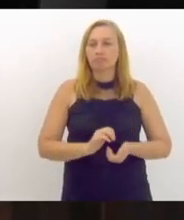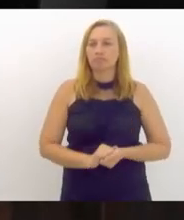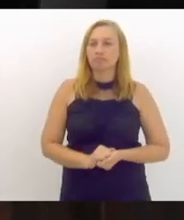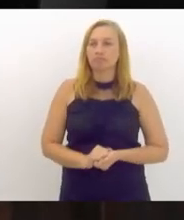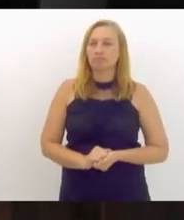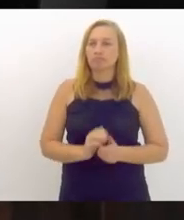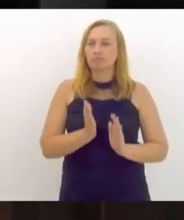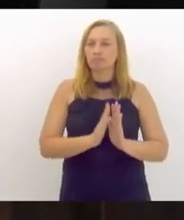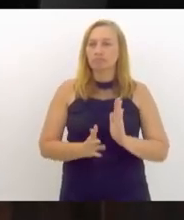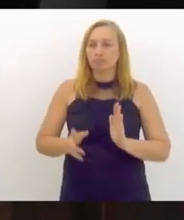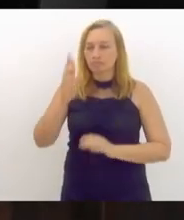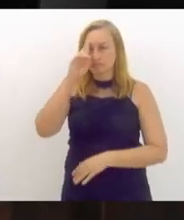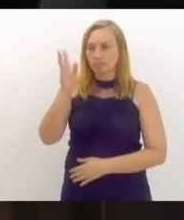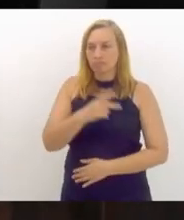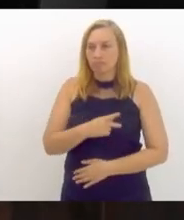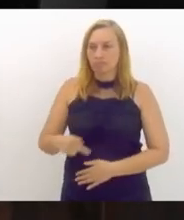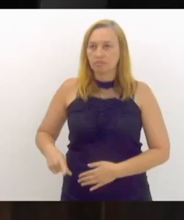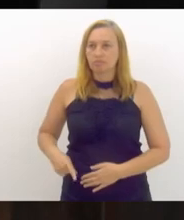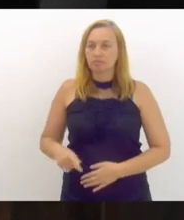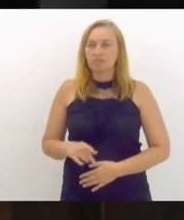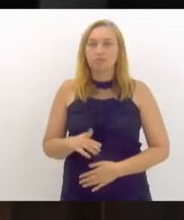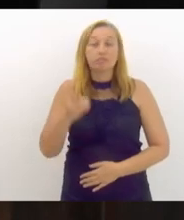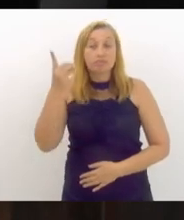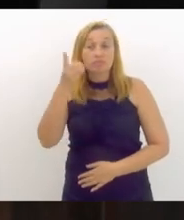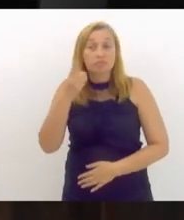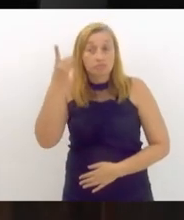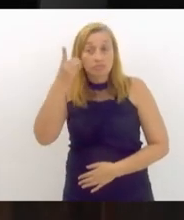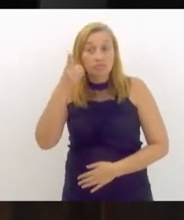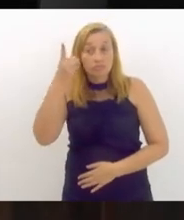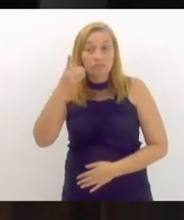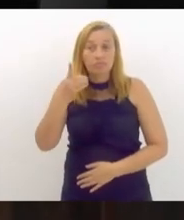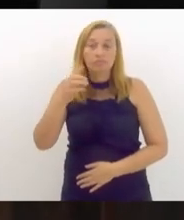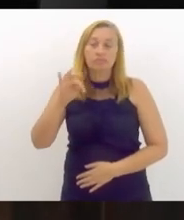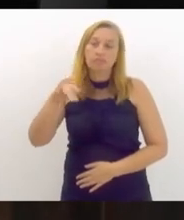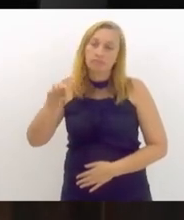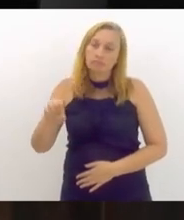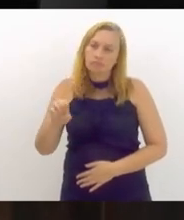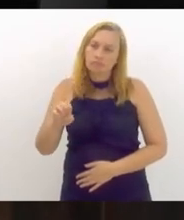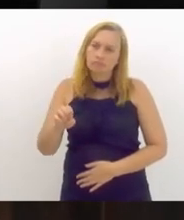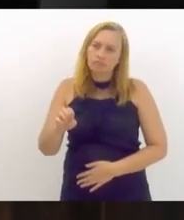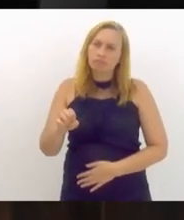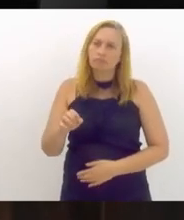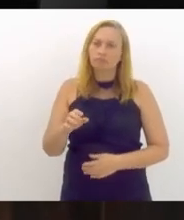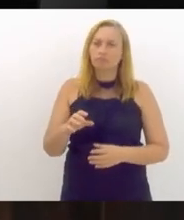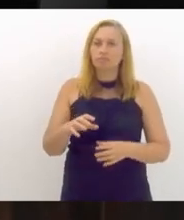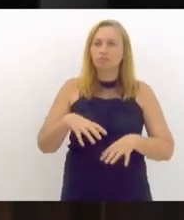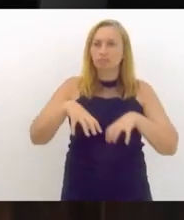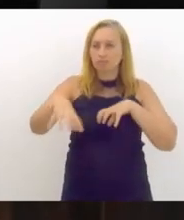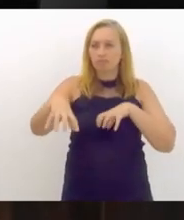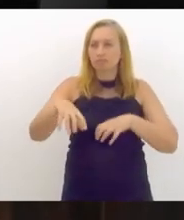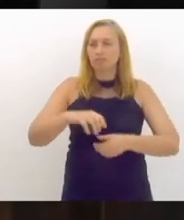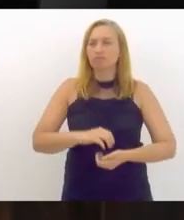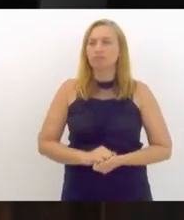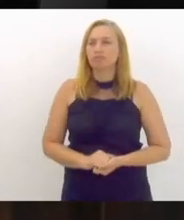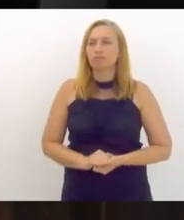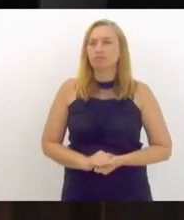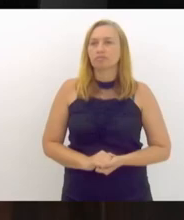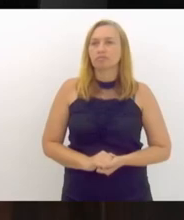Questão de ordem, presidente. Deputada Franciane Mota, remotamente.